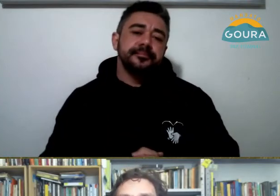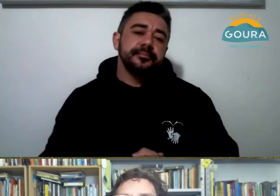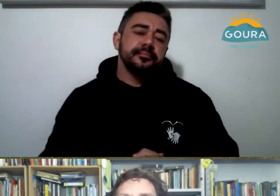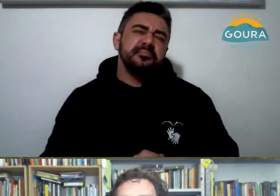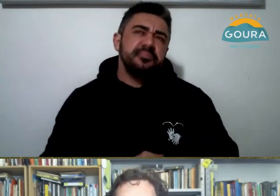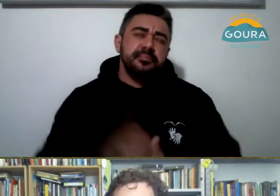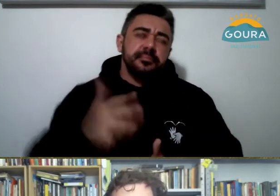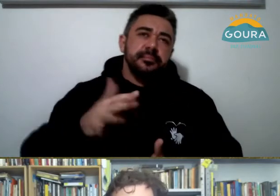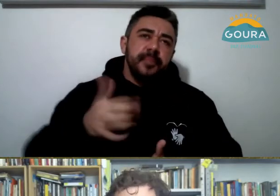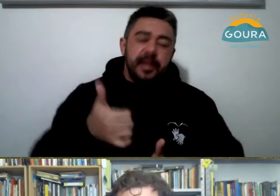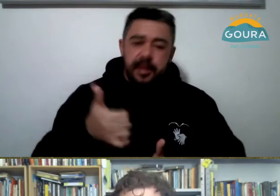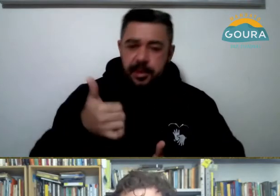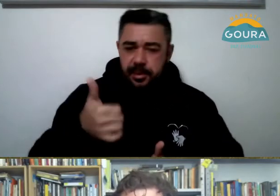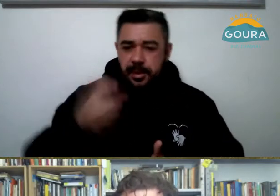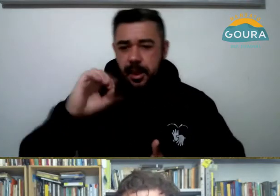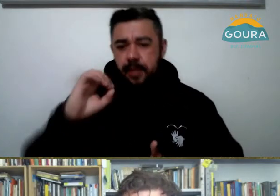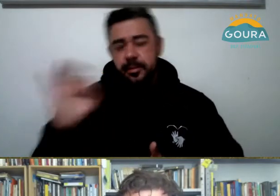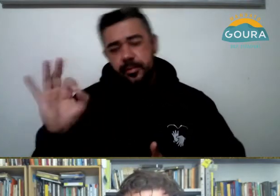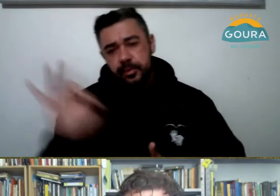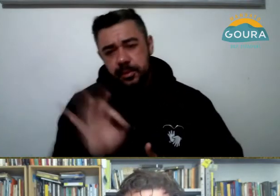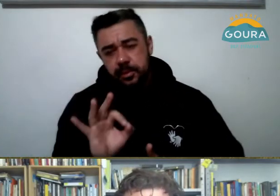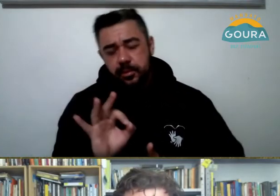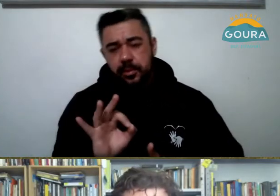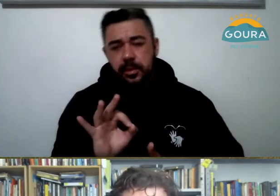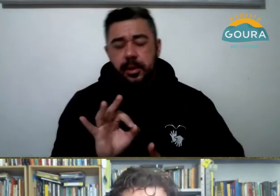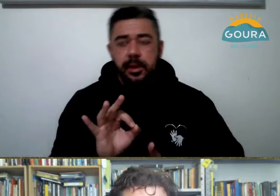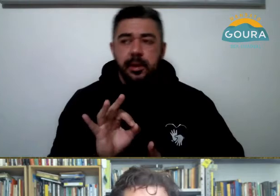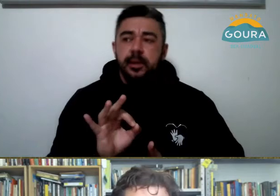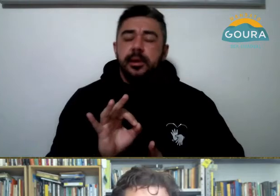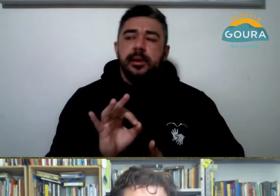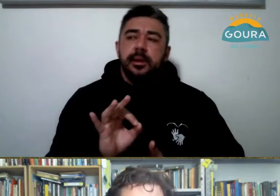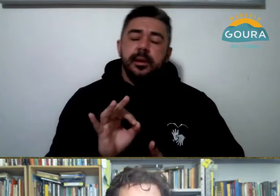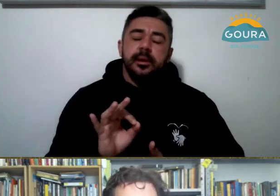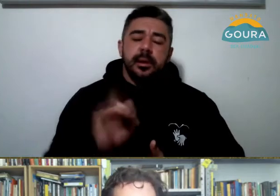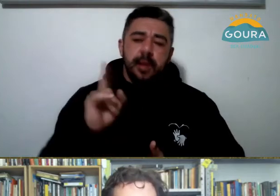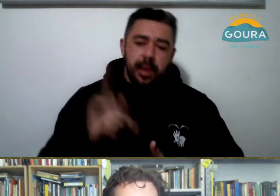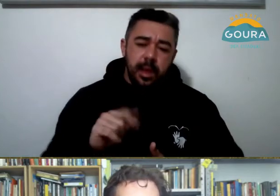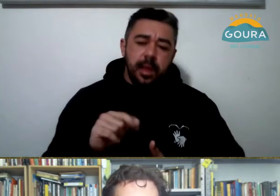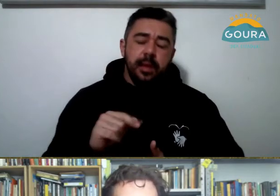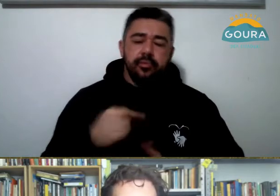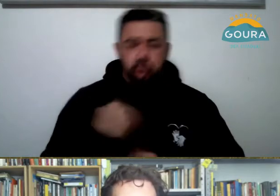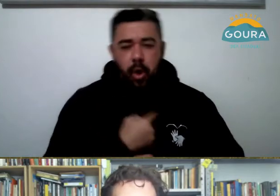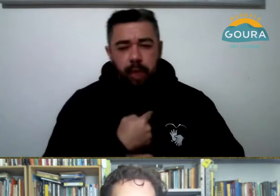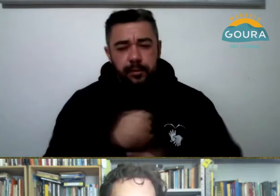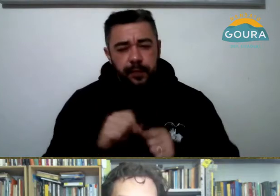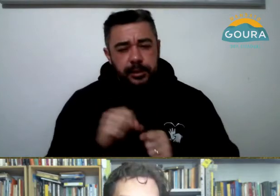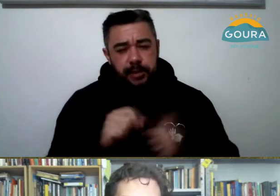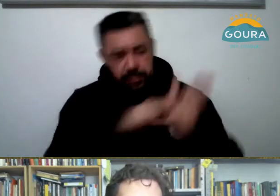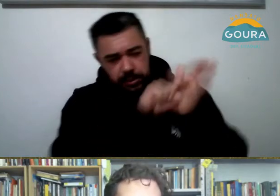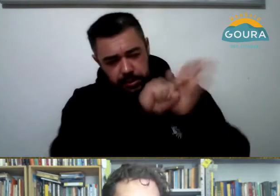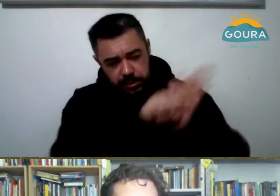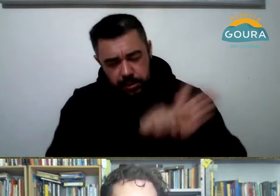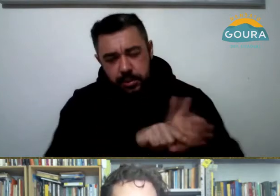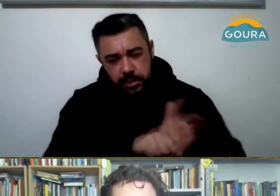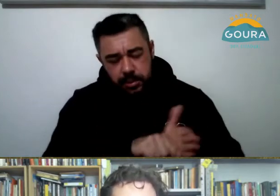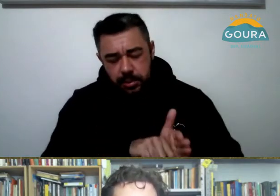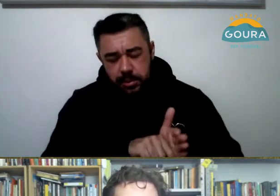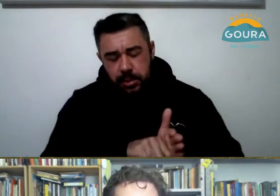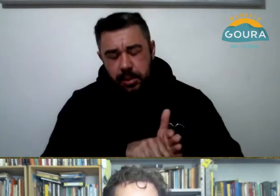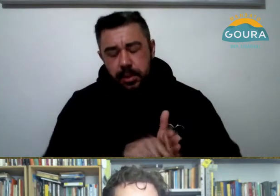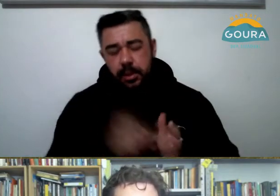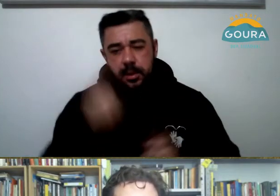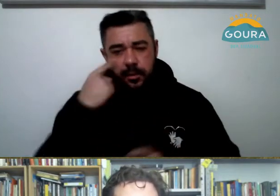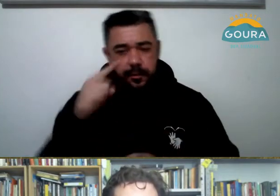10% serão considerados, e usamos para isso, enfim, instrumentos também de escalas de